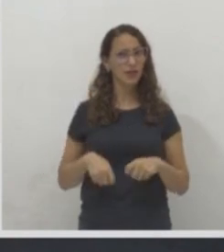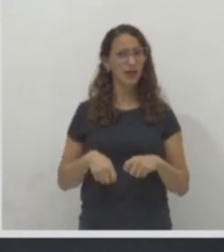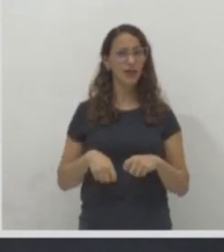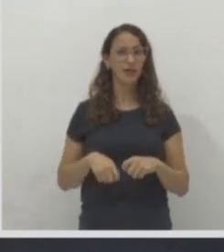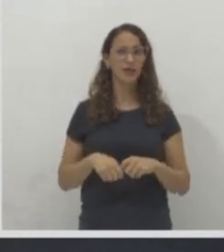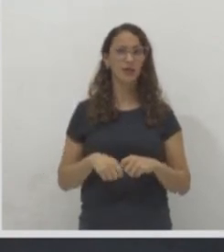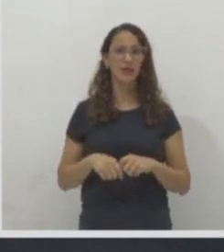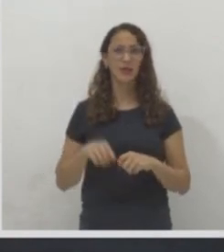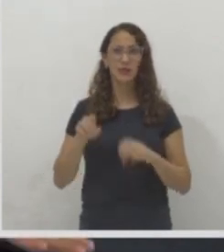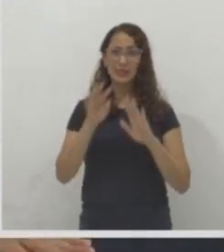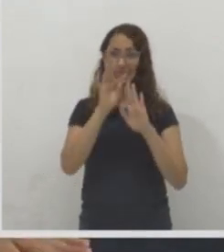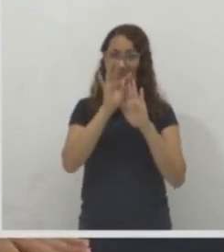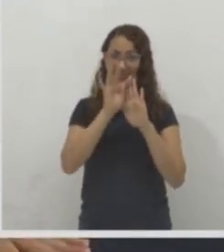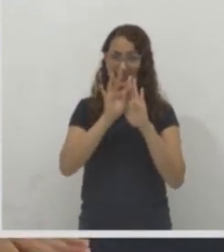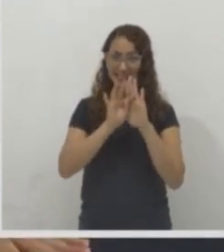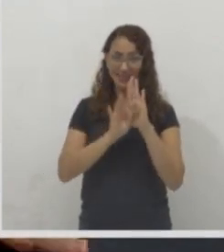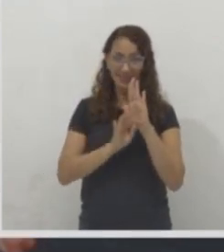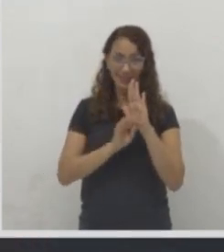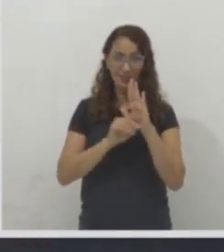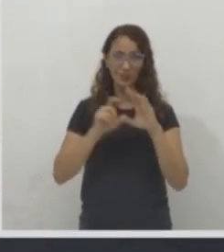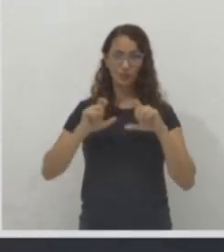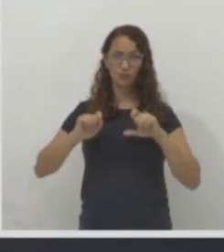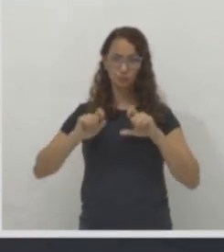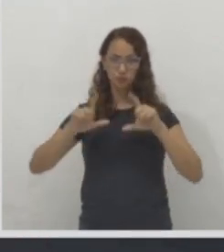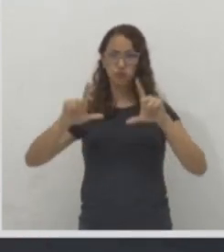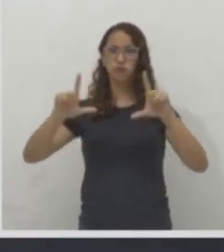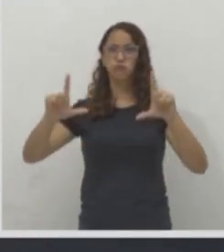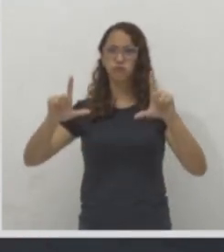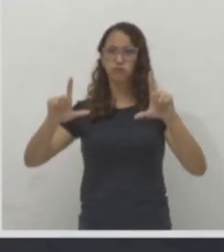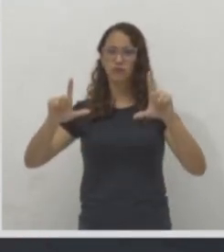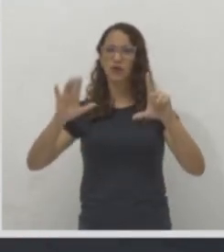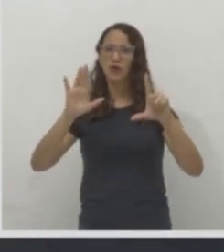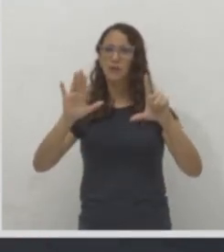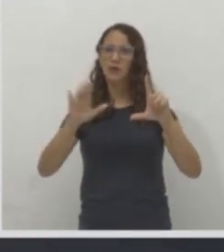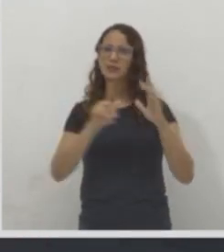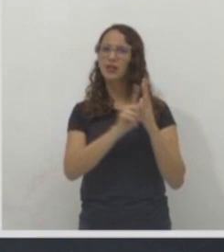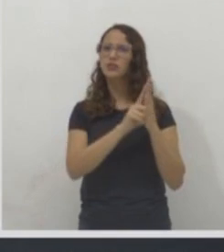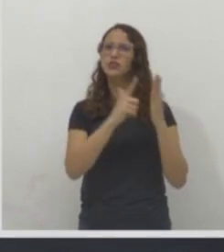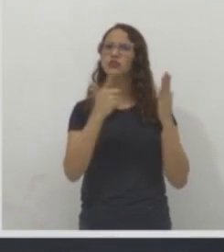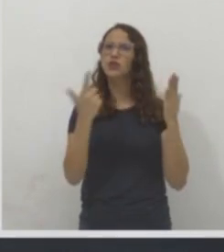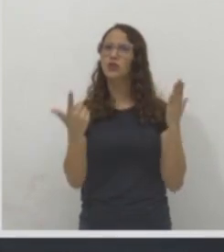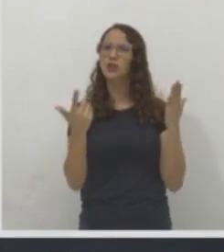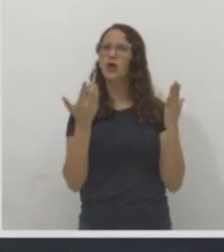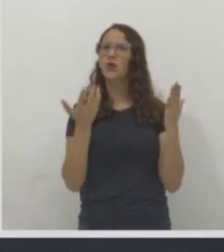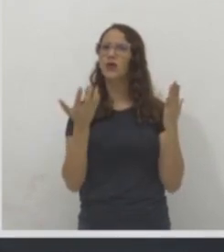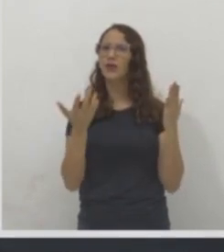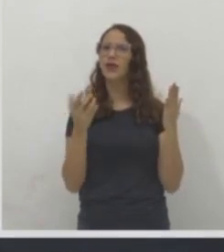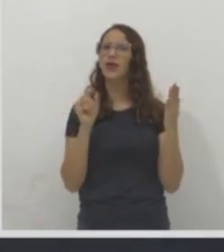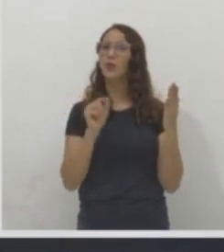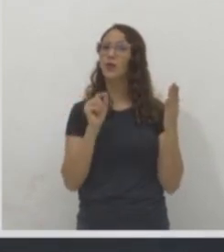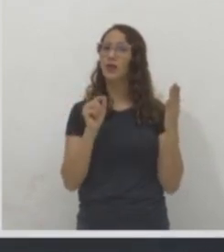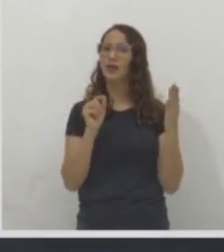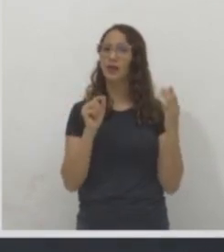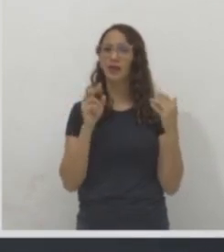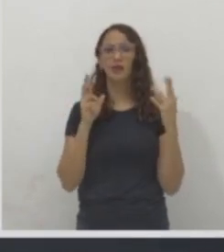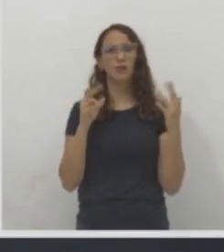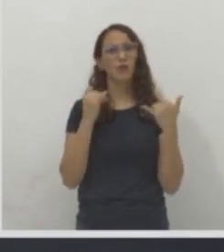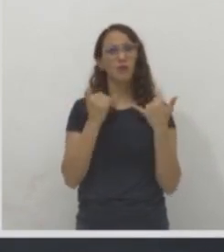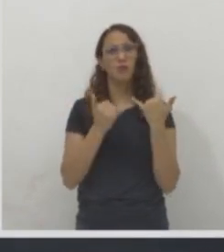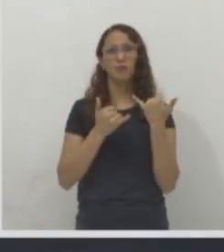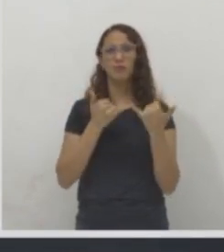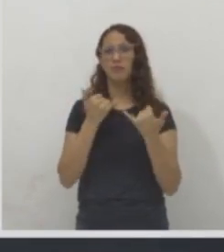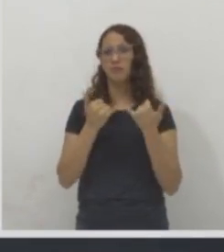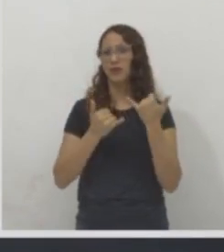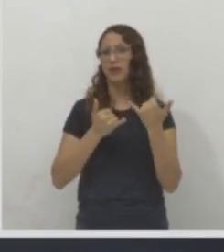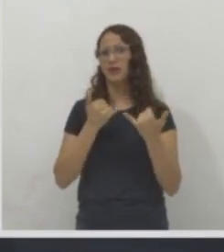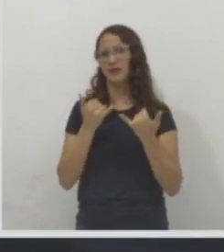desse texto, a intenção do jornal. A intenção do jornal era brincar com